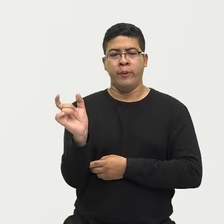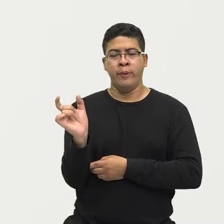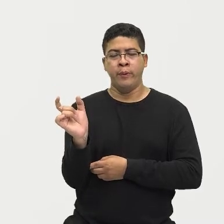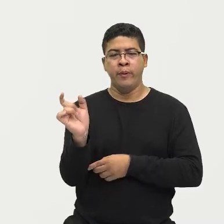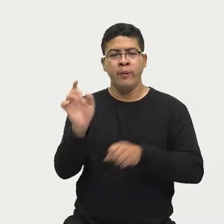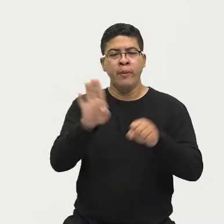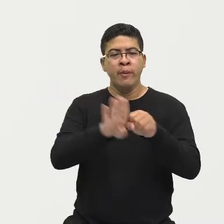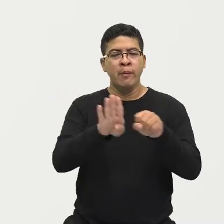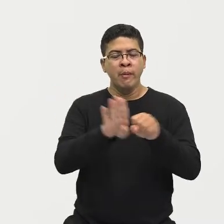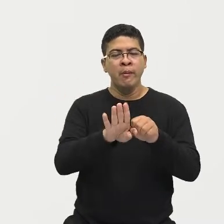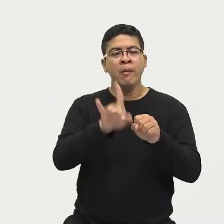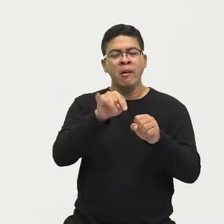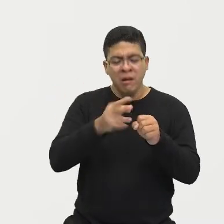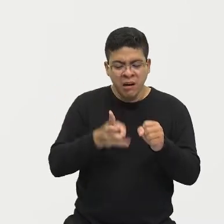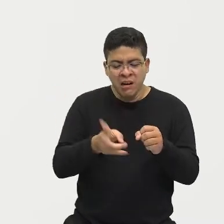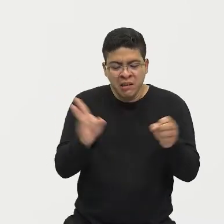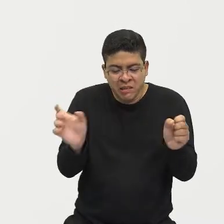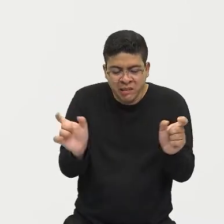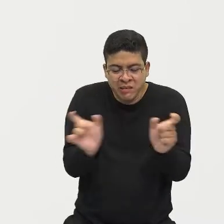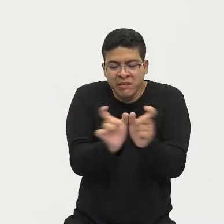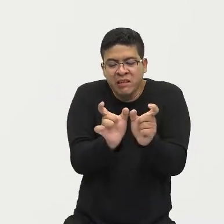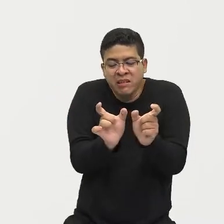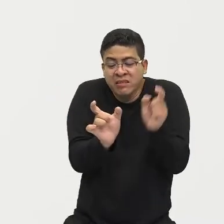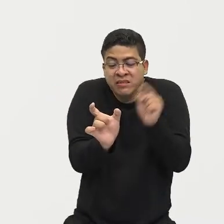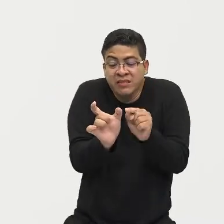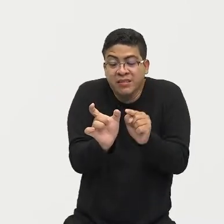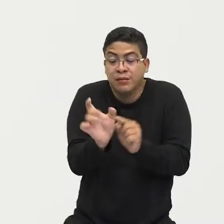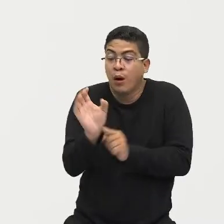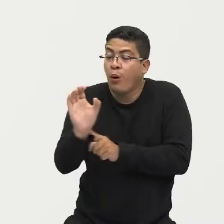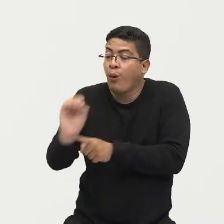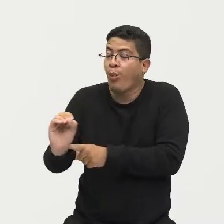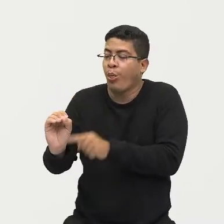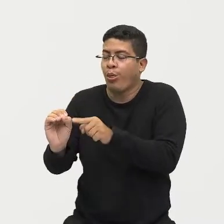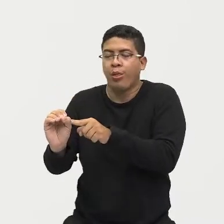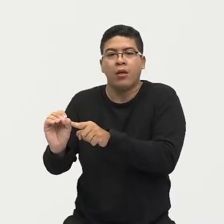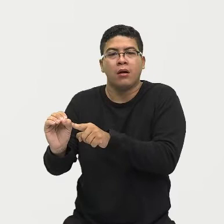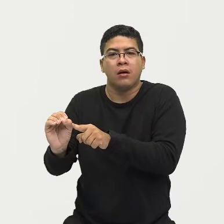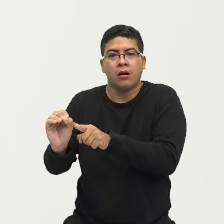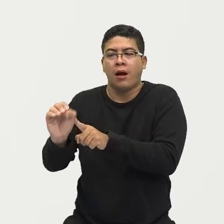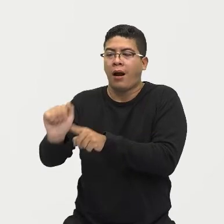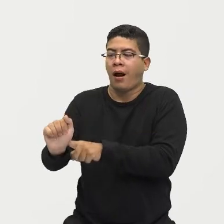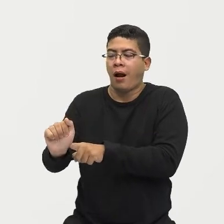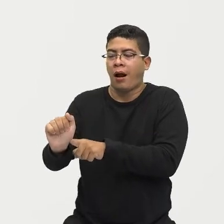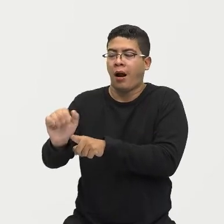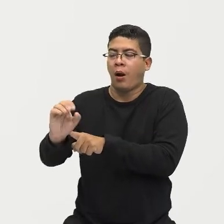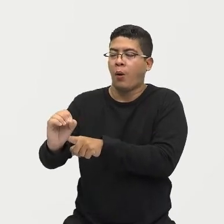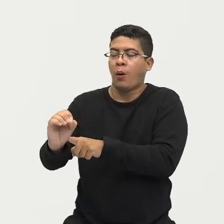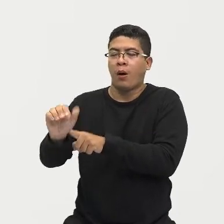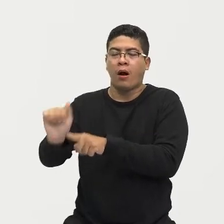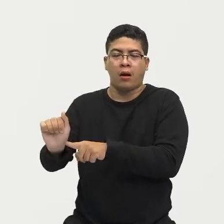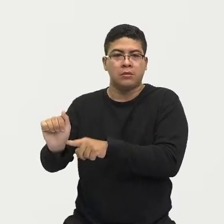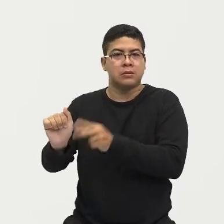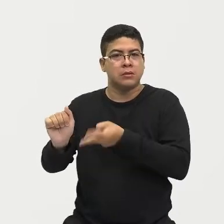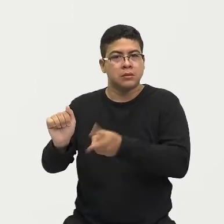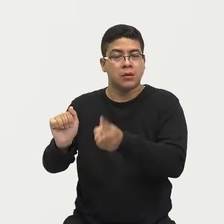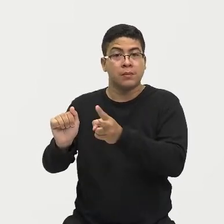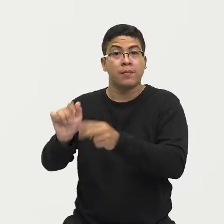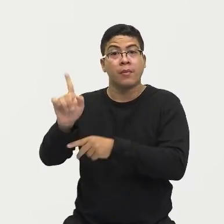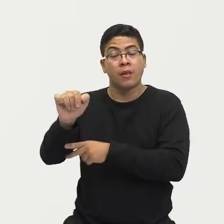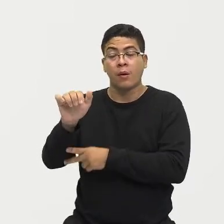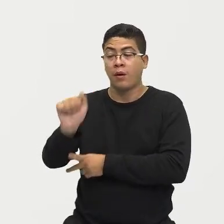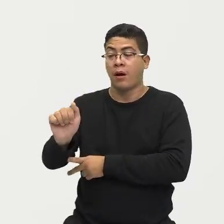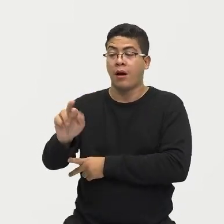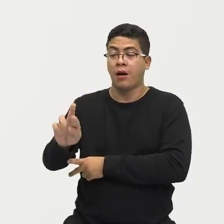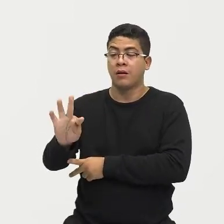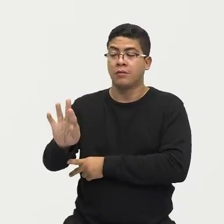substantivo, o nome, ele sempre vem acompanhado dos artigos, né? No caso aqui, estranho é um